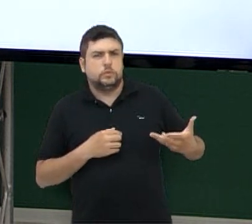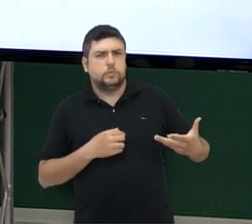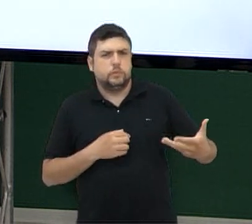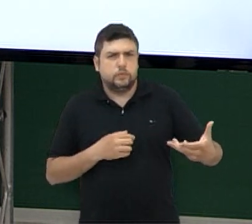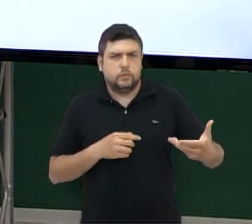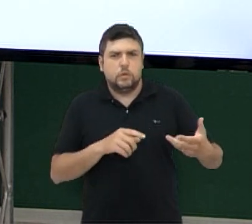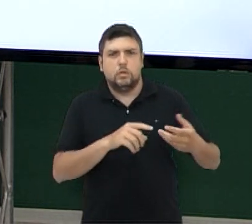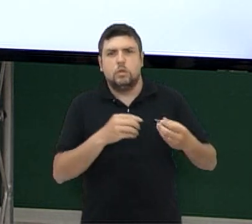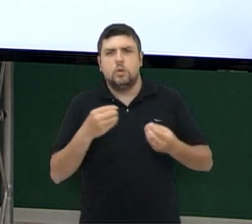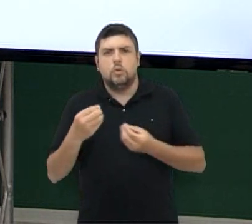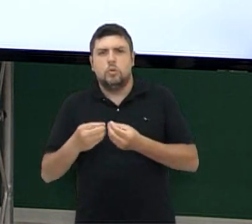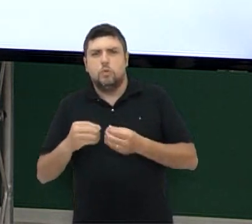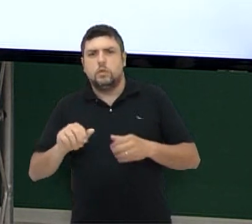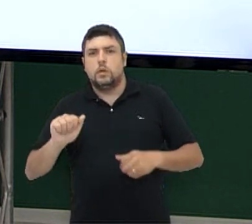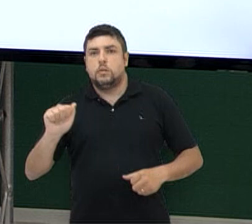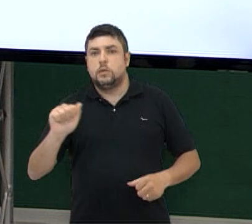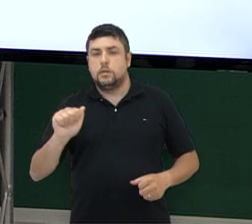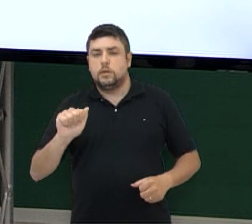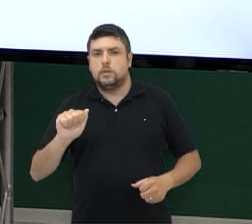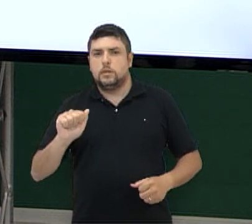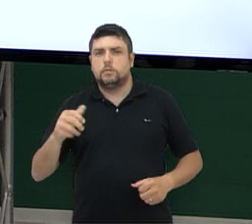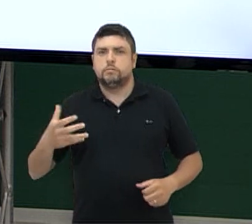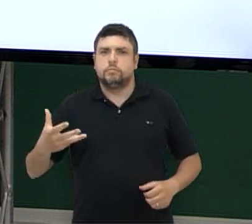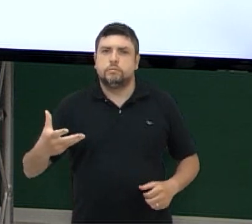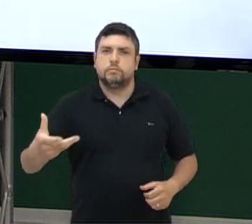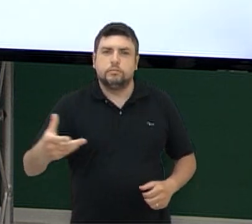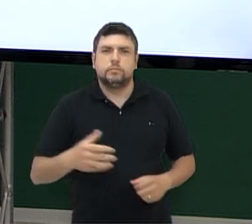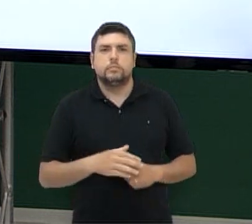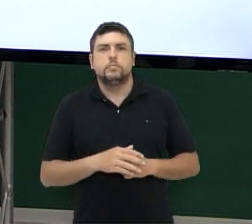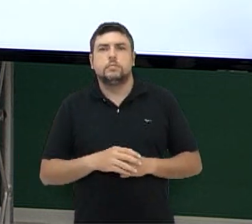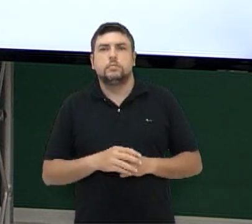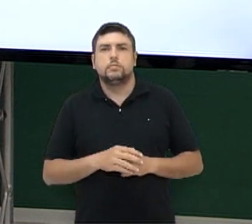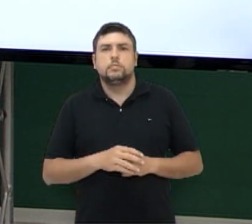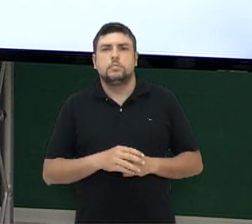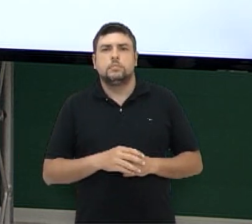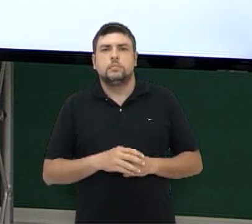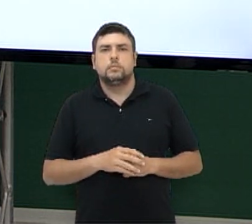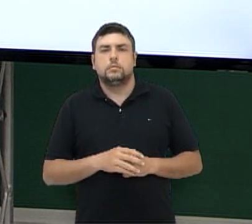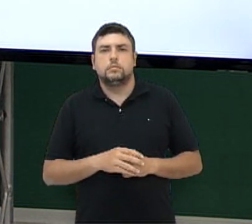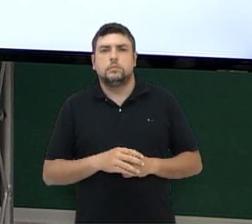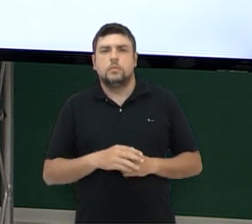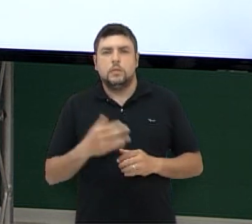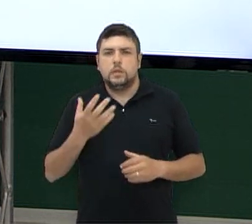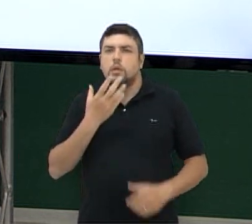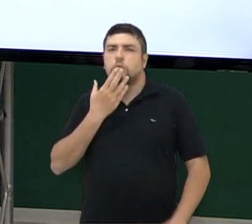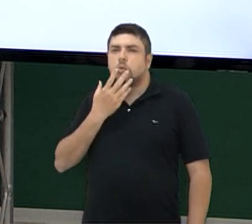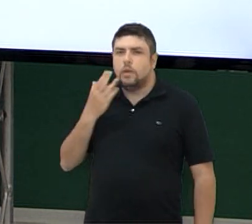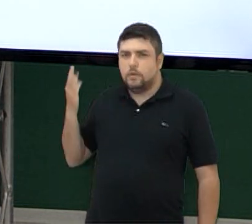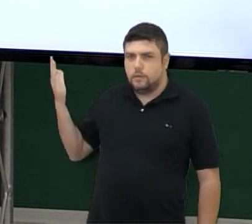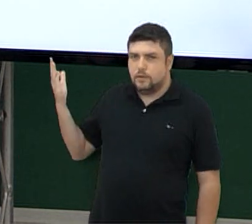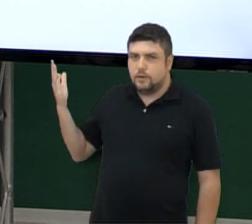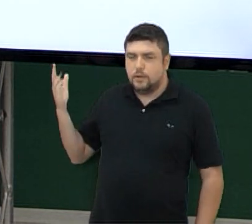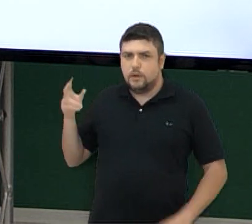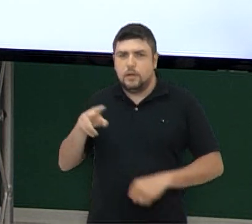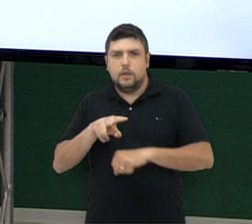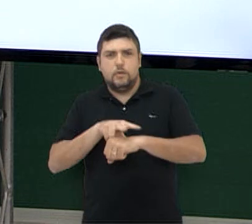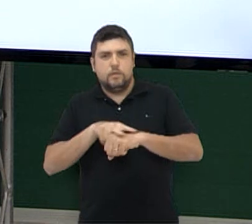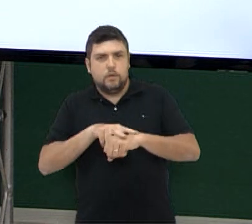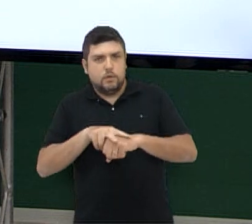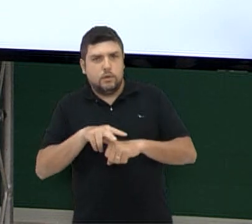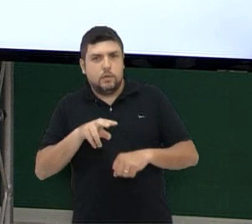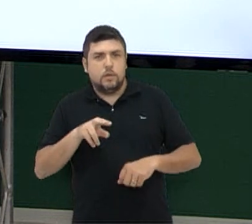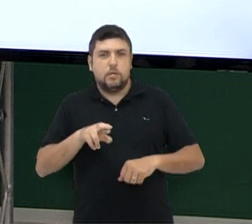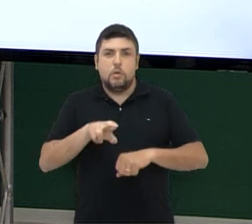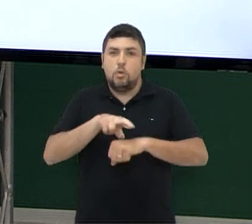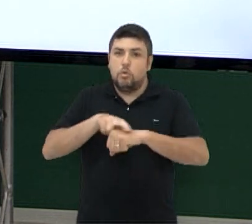da aceleração. Por isso que, inclusive, eu fiz essa corzinha aqui, violeta, roxo, né? Por causa que, de acordo com a minha pesquisa, eu